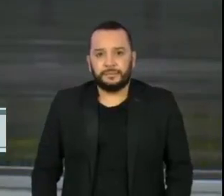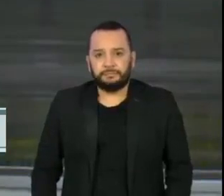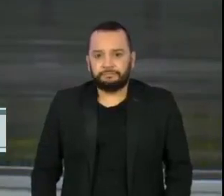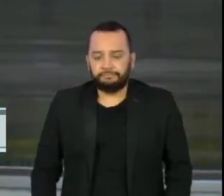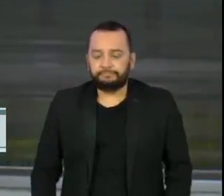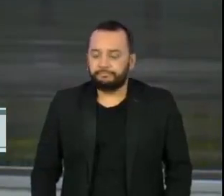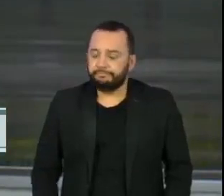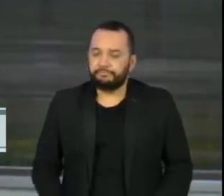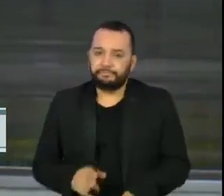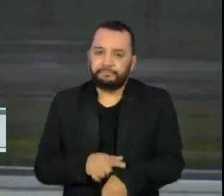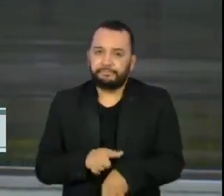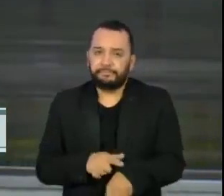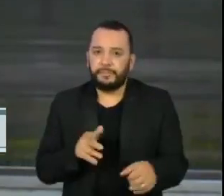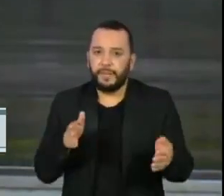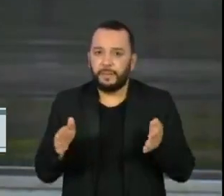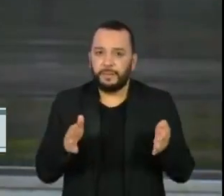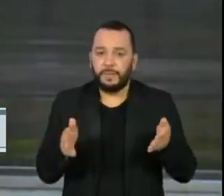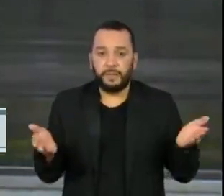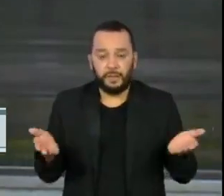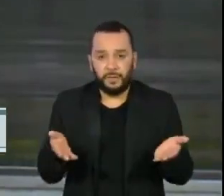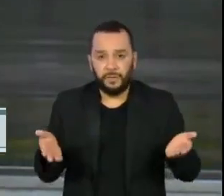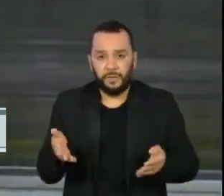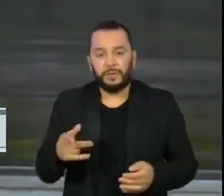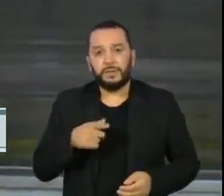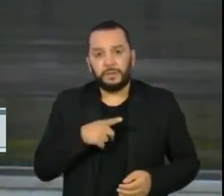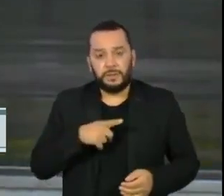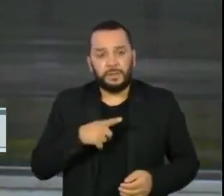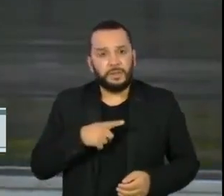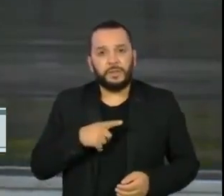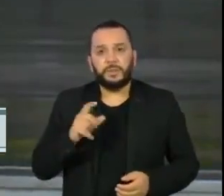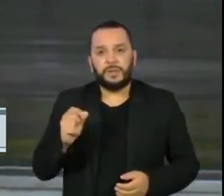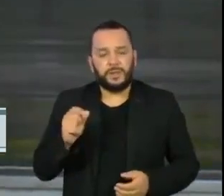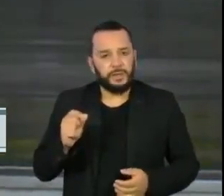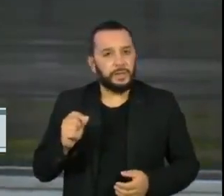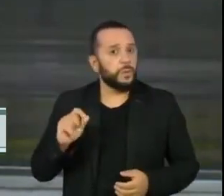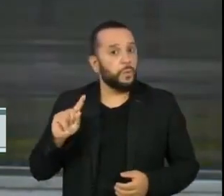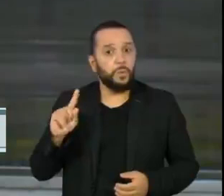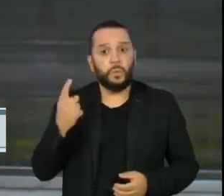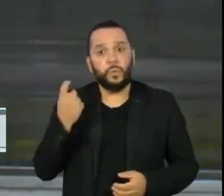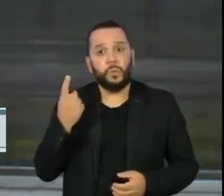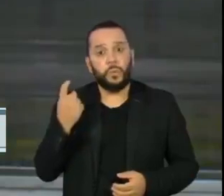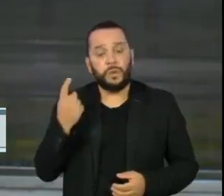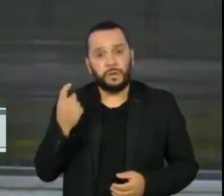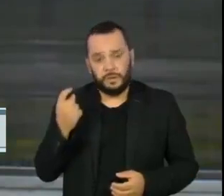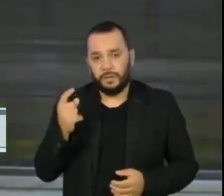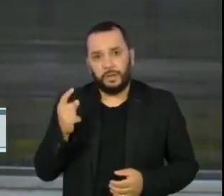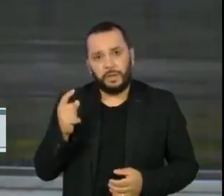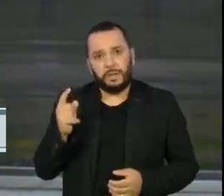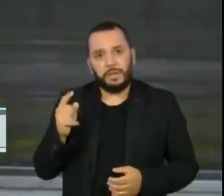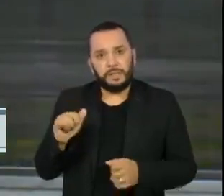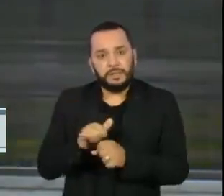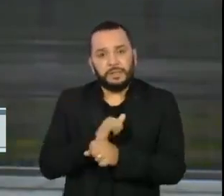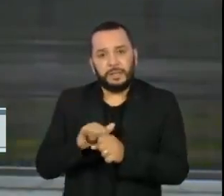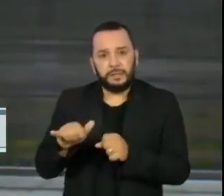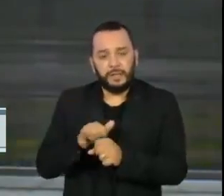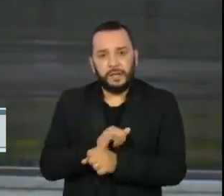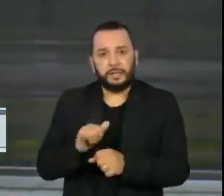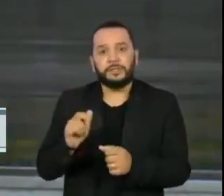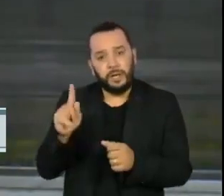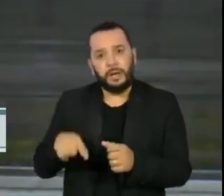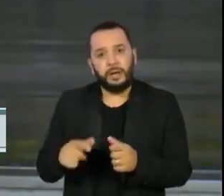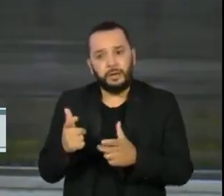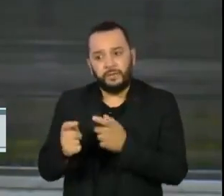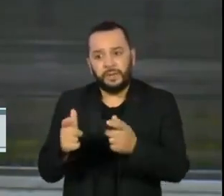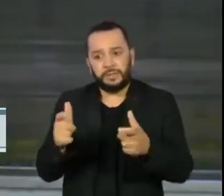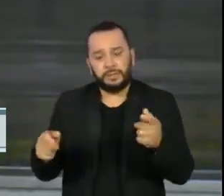Não há, nesse momento, além da vacina, nenhuma forma de evitar uma contaminação